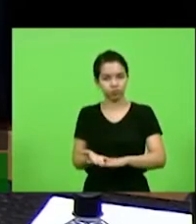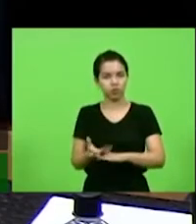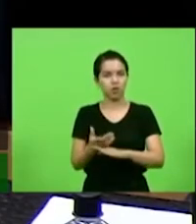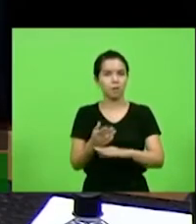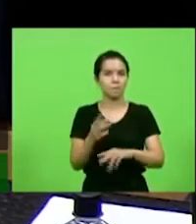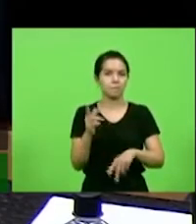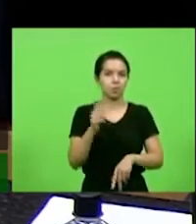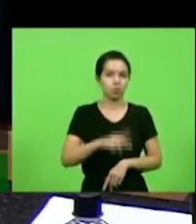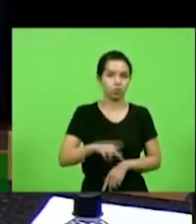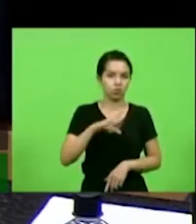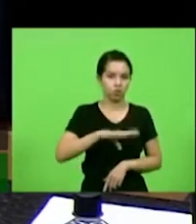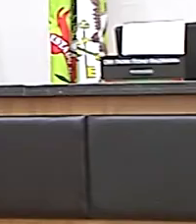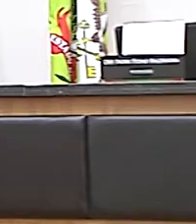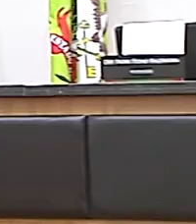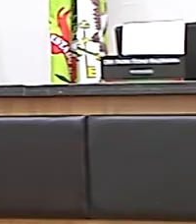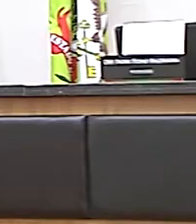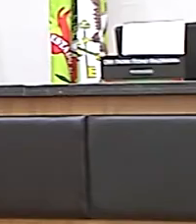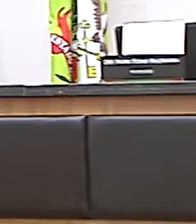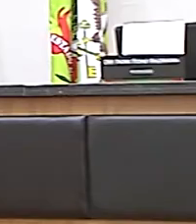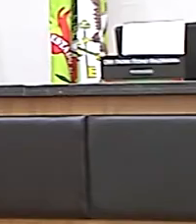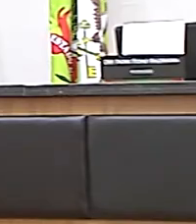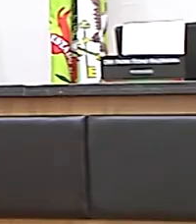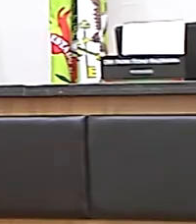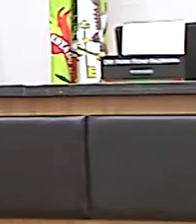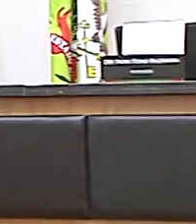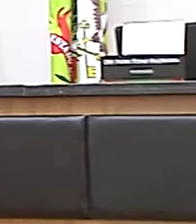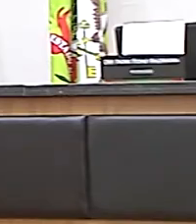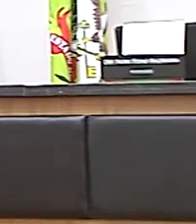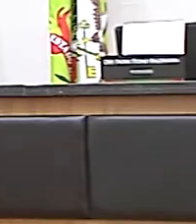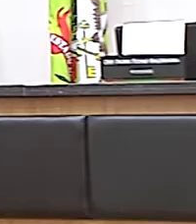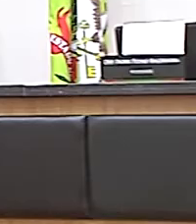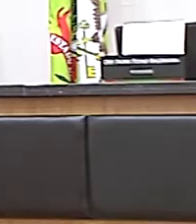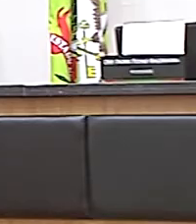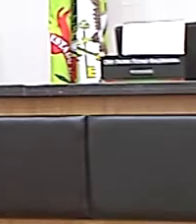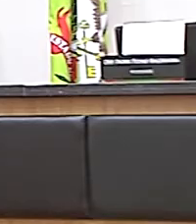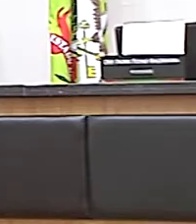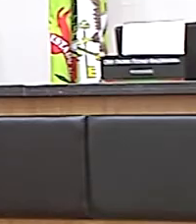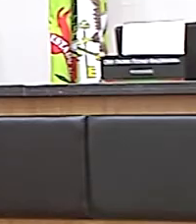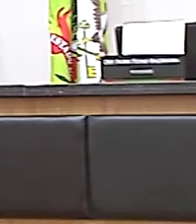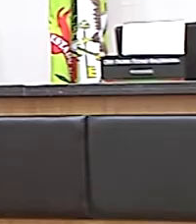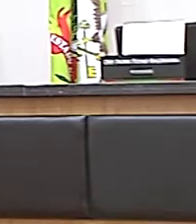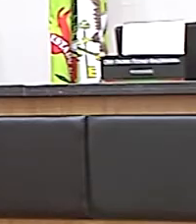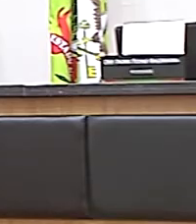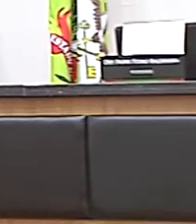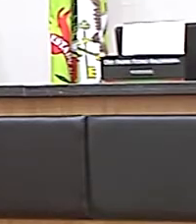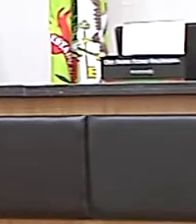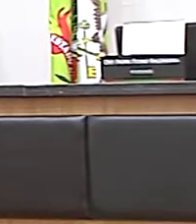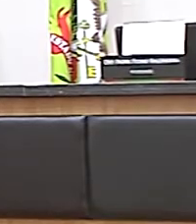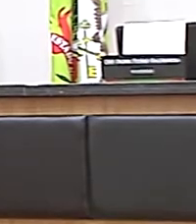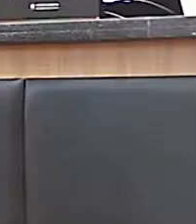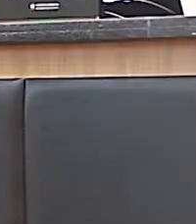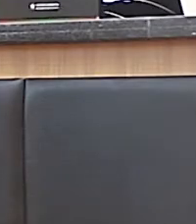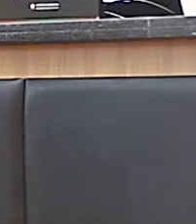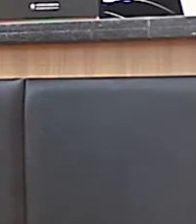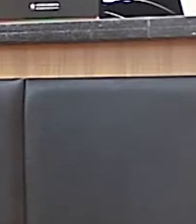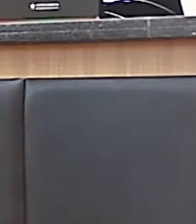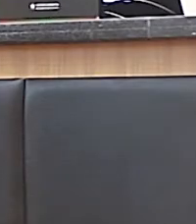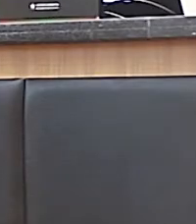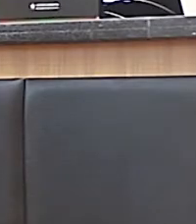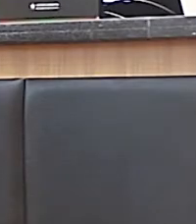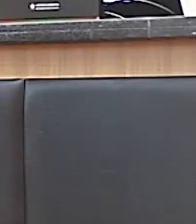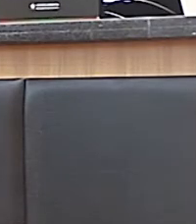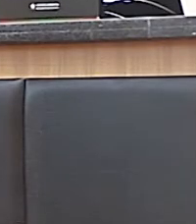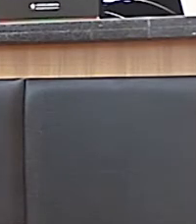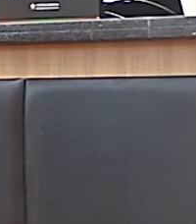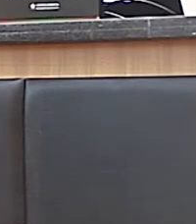Sistema Estadual de Cultura. O objetivo é permitir que os próprios membros do Conselho Estadual de Cultura elejam